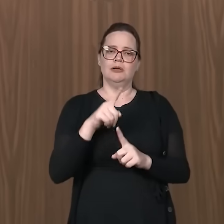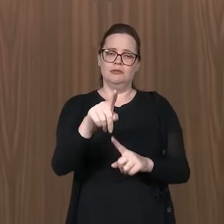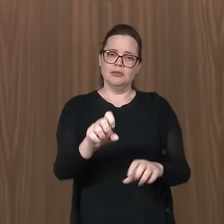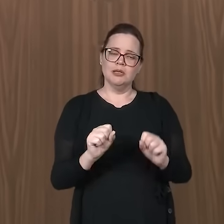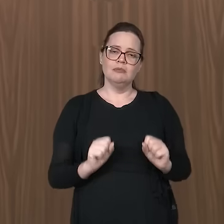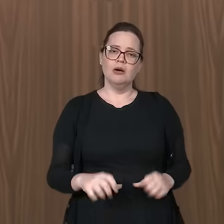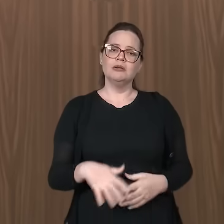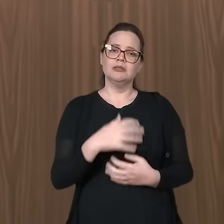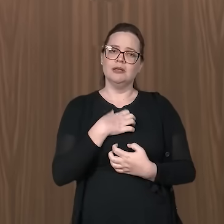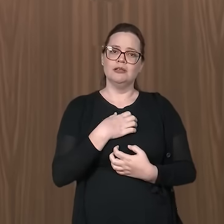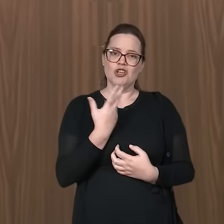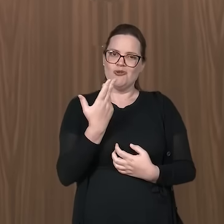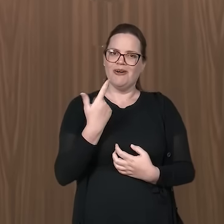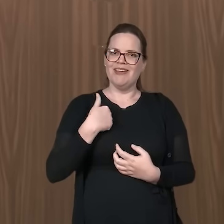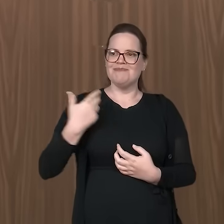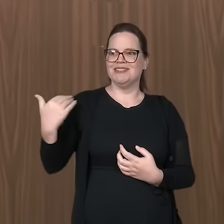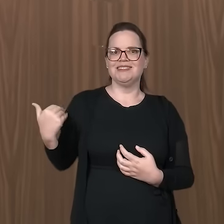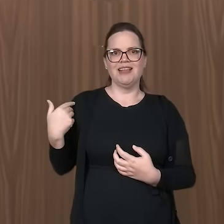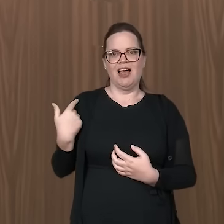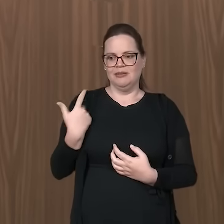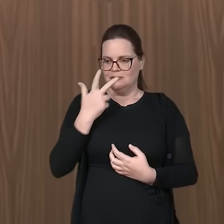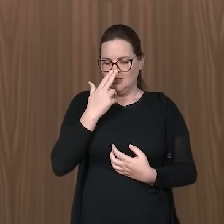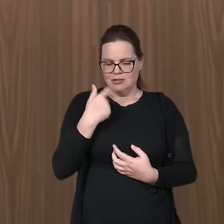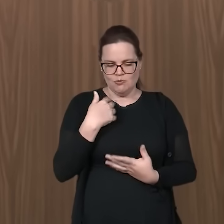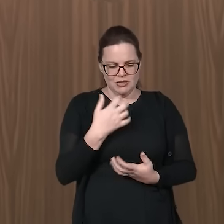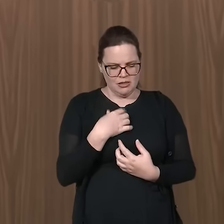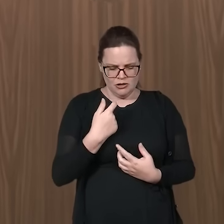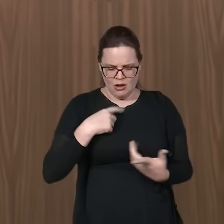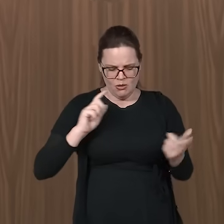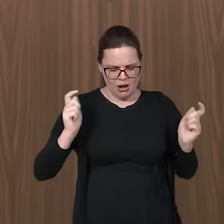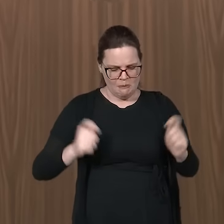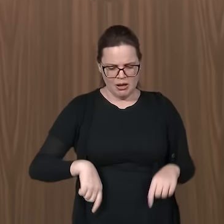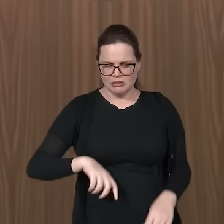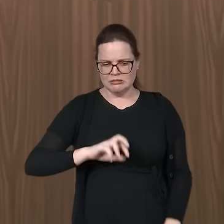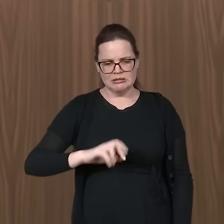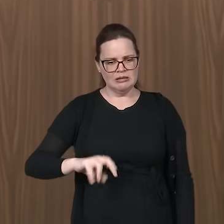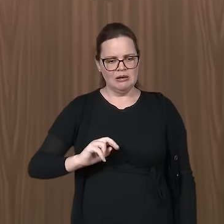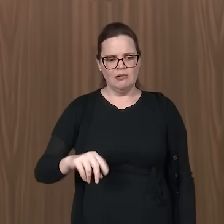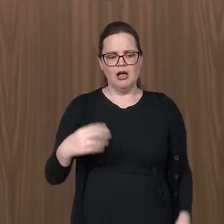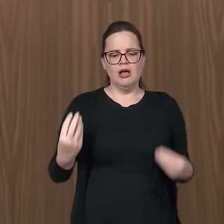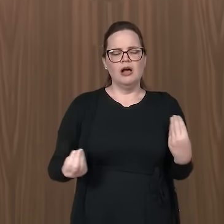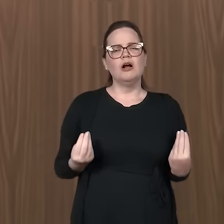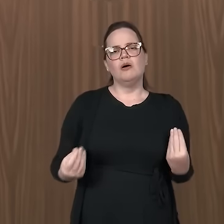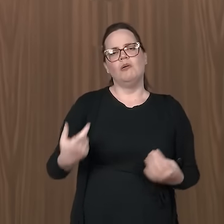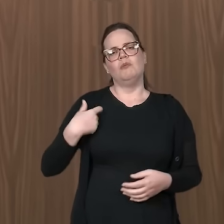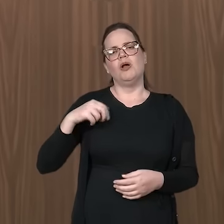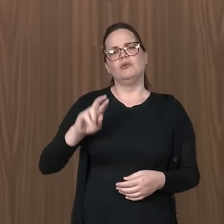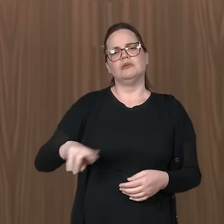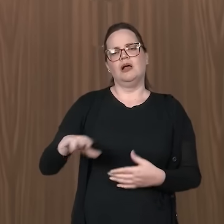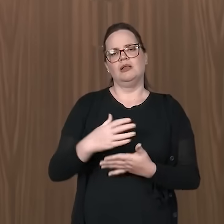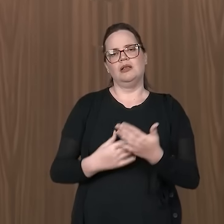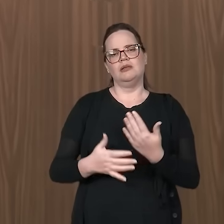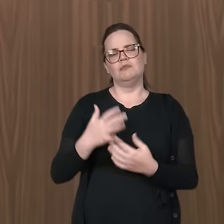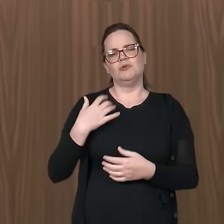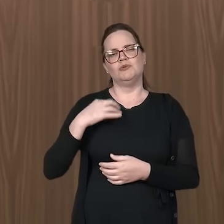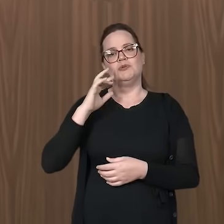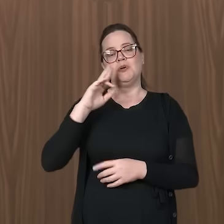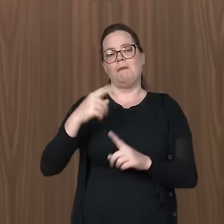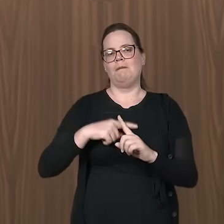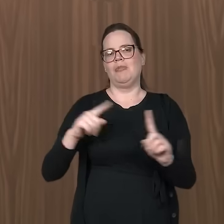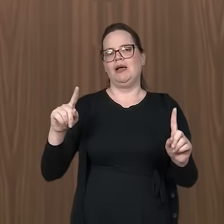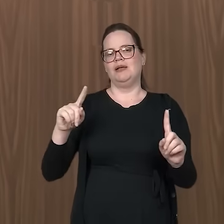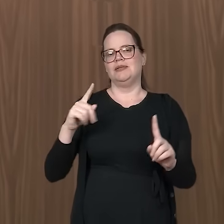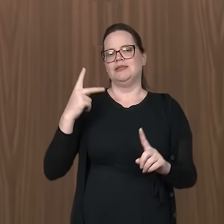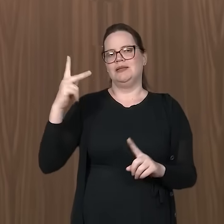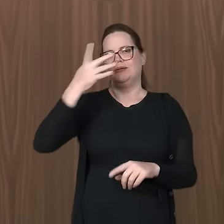me sentia, a pessoa mais incapaz, mais improvável de ser usada pelas mãos do Senhor. Mas quando o Senhor,